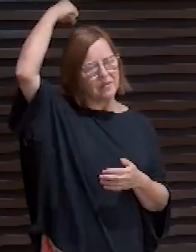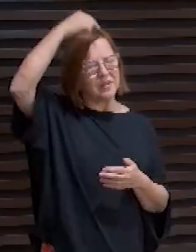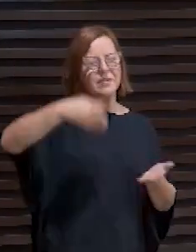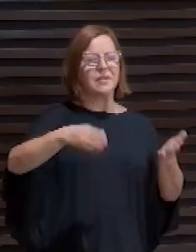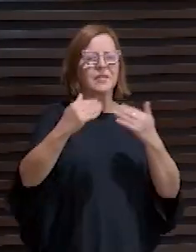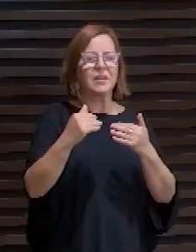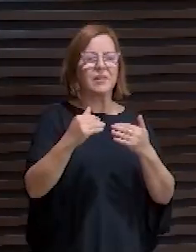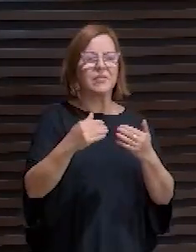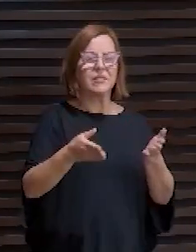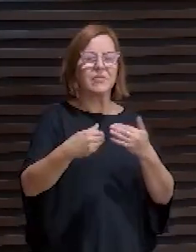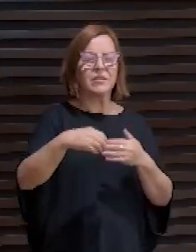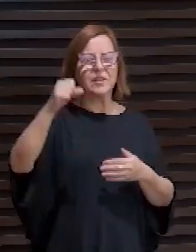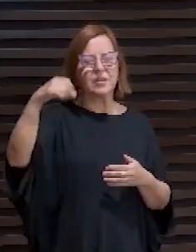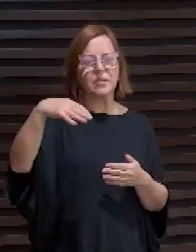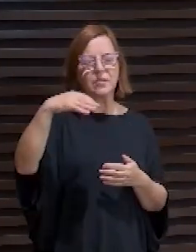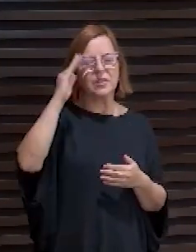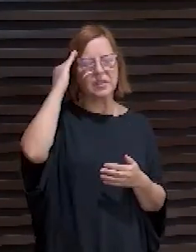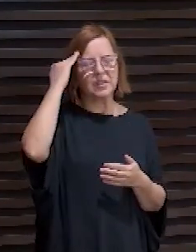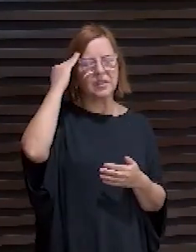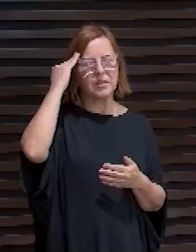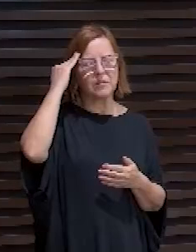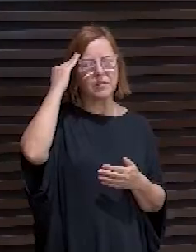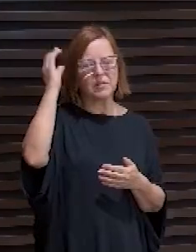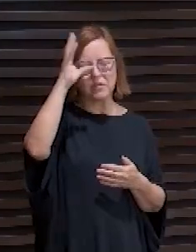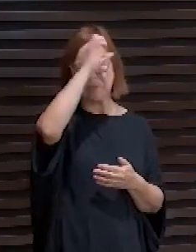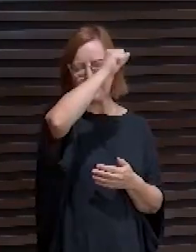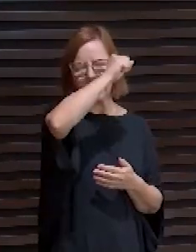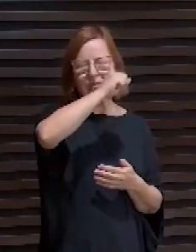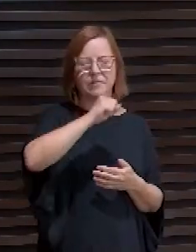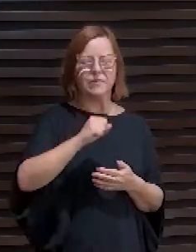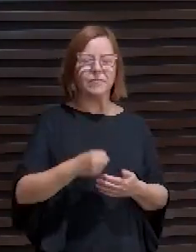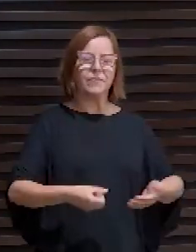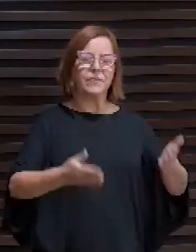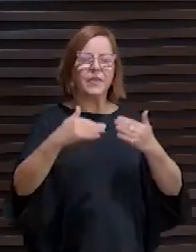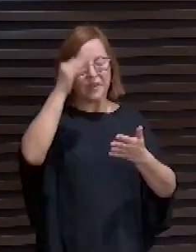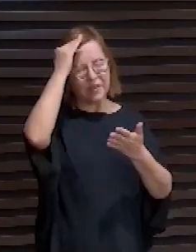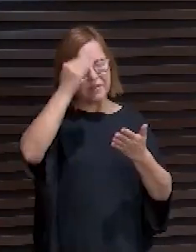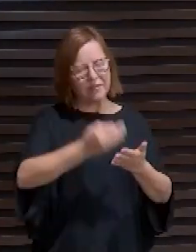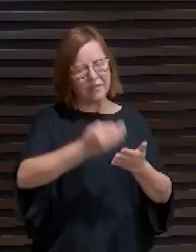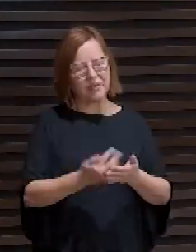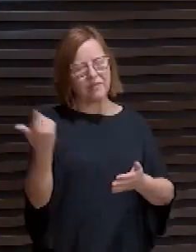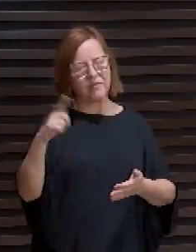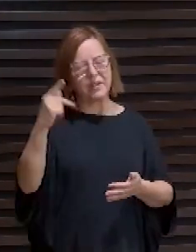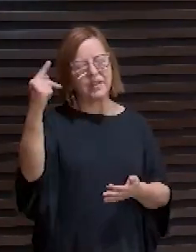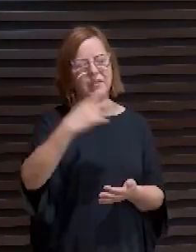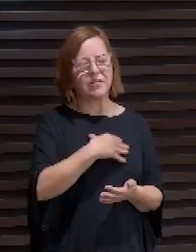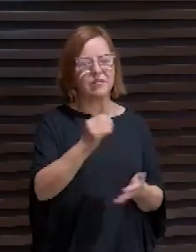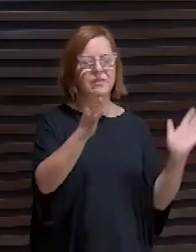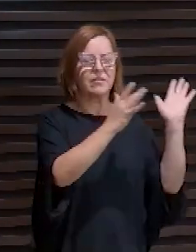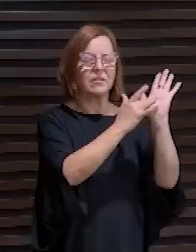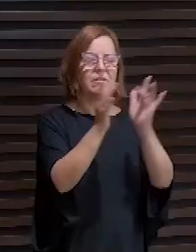dá luz e entendimento, que nos dá discernimento, nos dá a fé que vem do Teu Filho Jesus